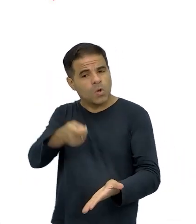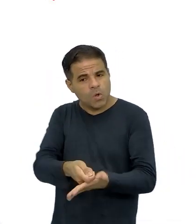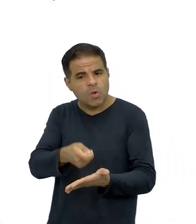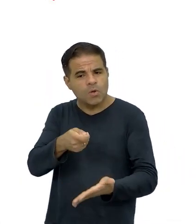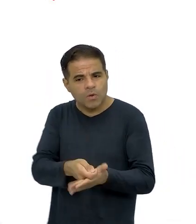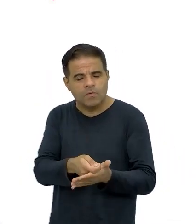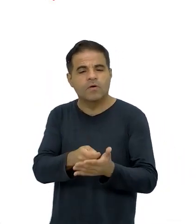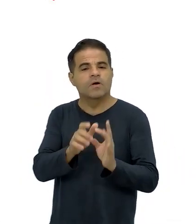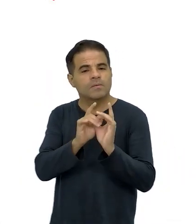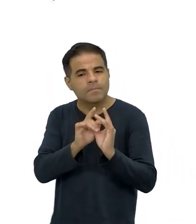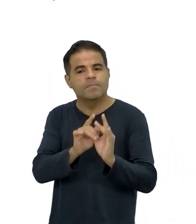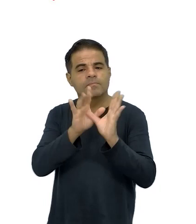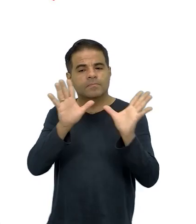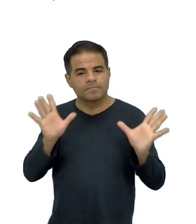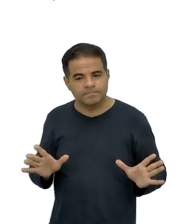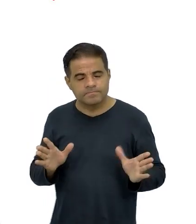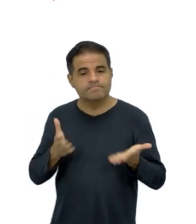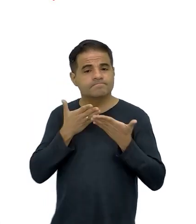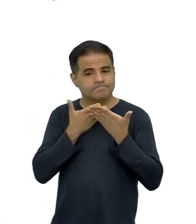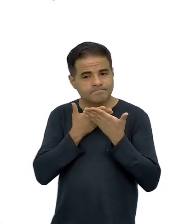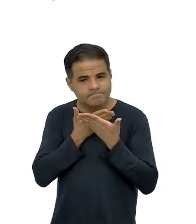e permitem.